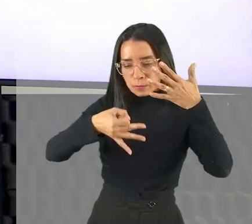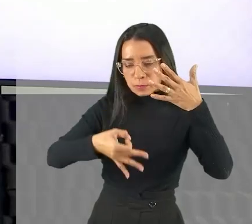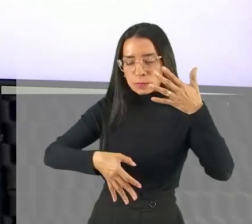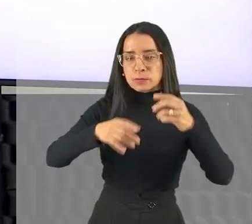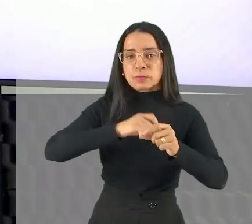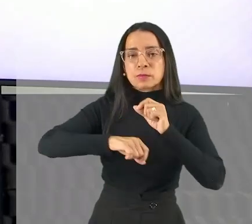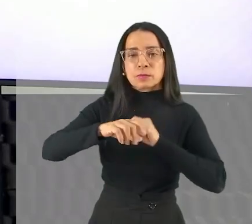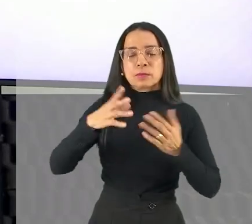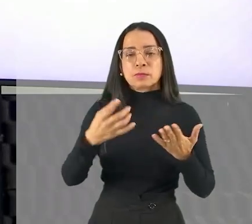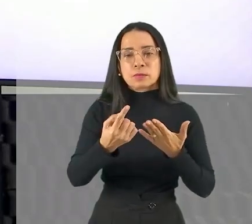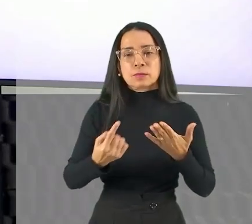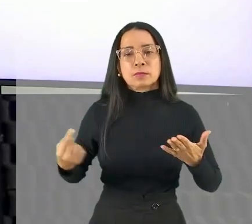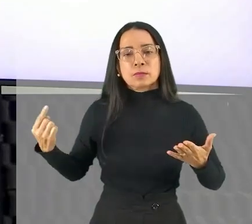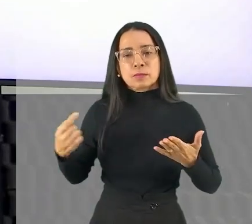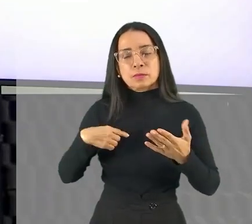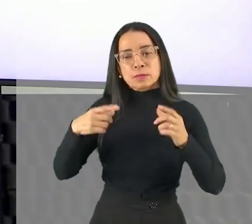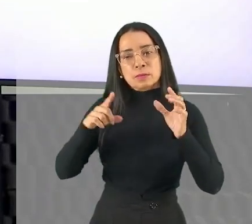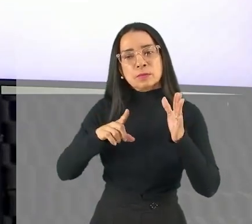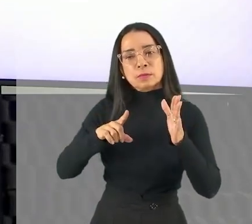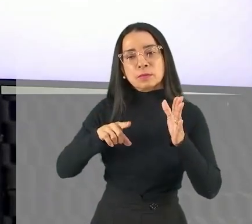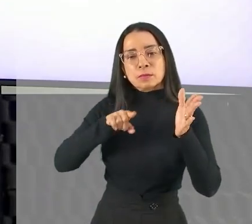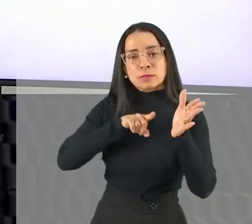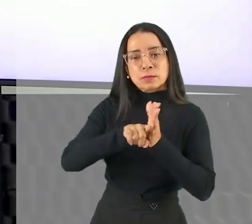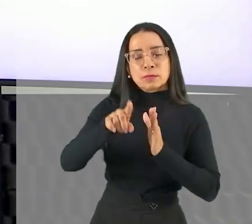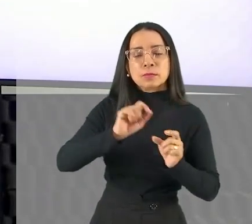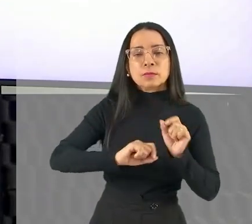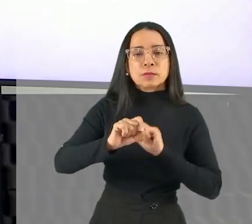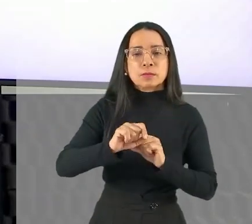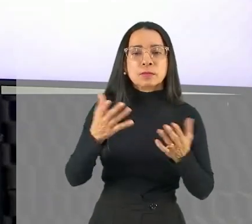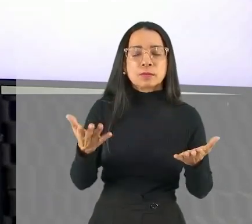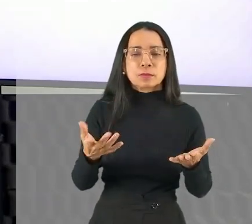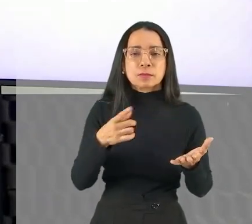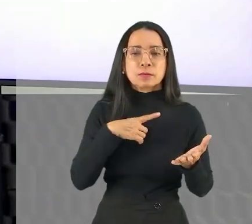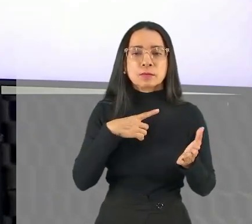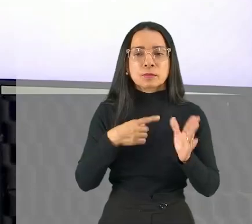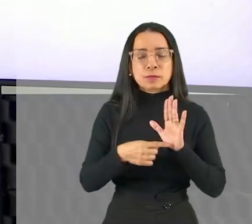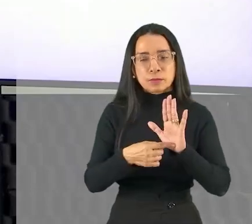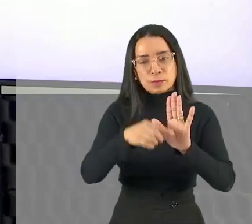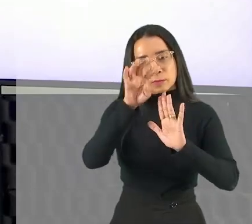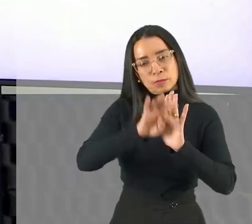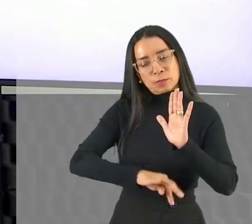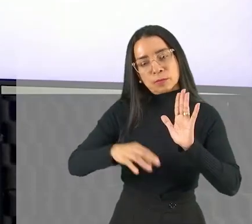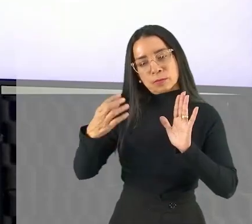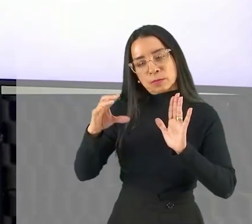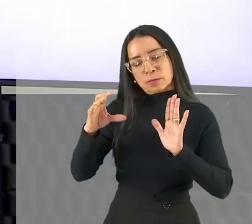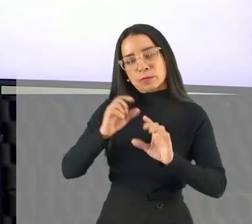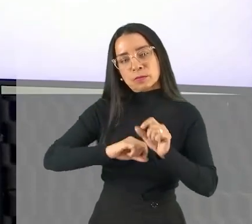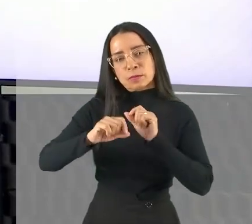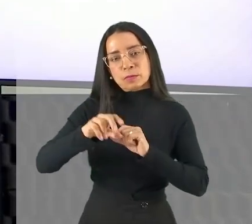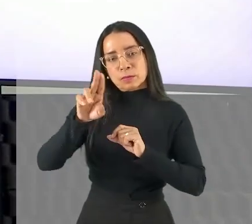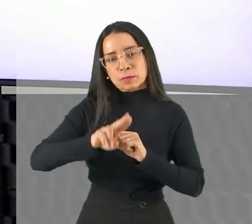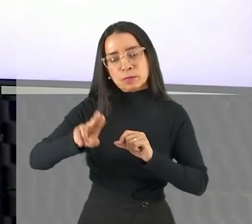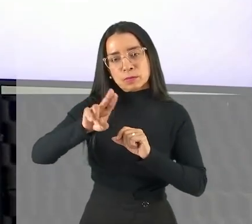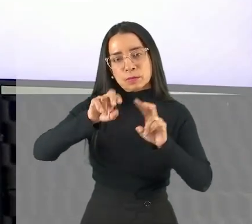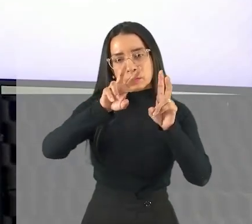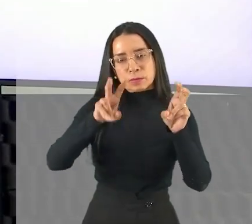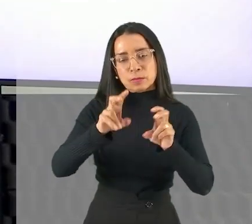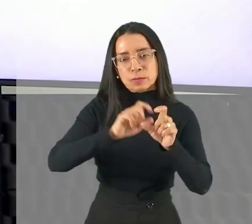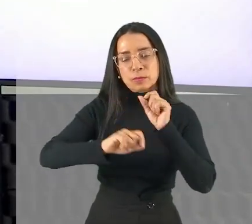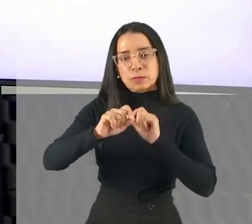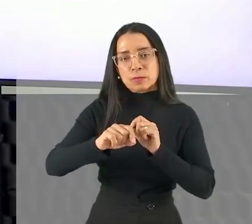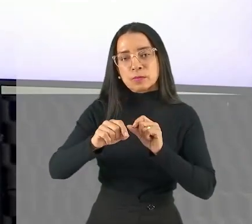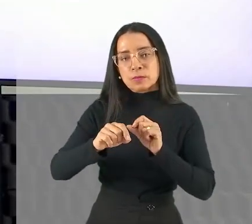e a gente vem para o enunciado, que vem perguntando justamente isso, Quando eu trago um texto científico, o uso de citação e